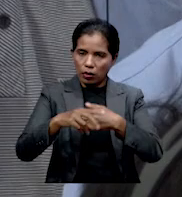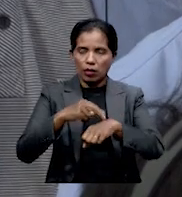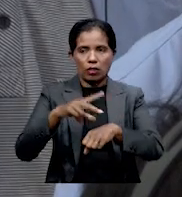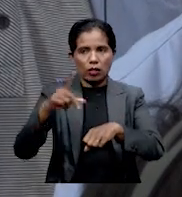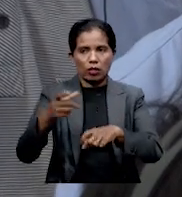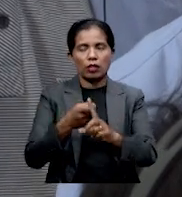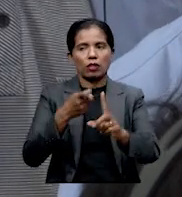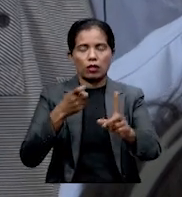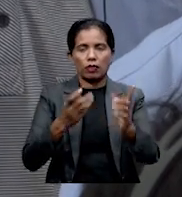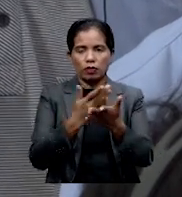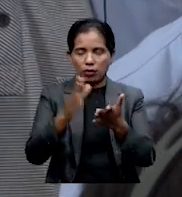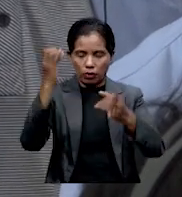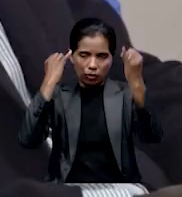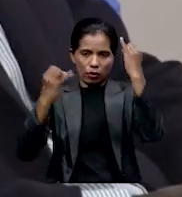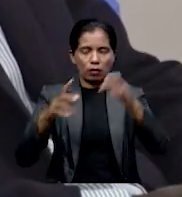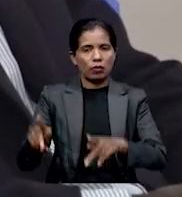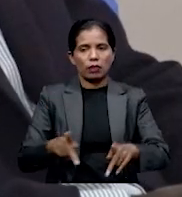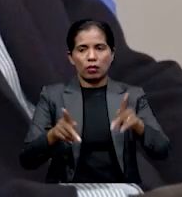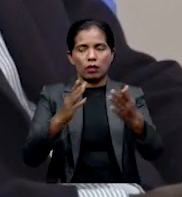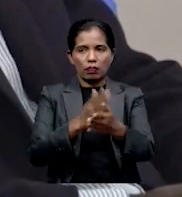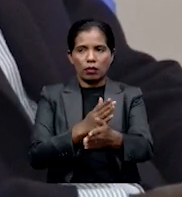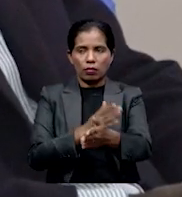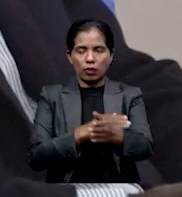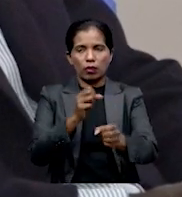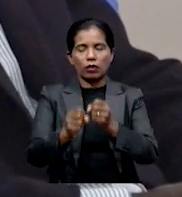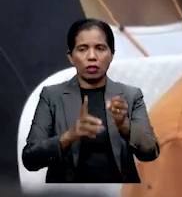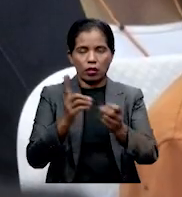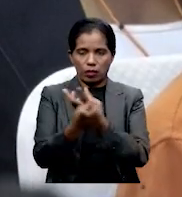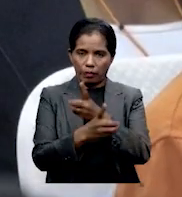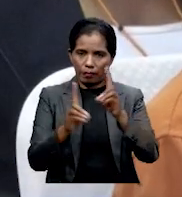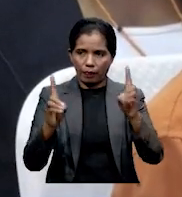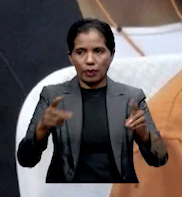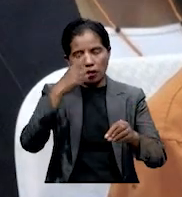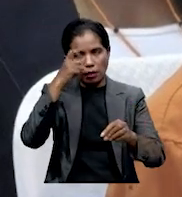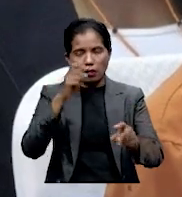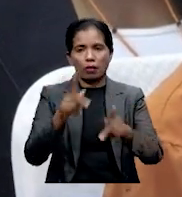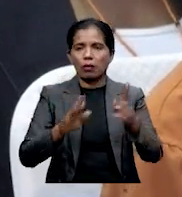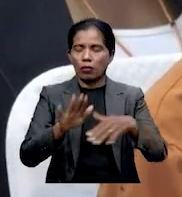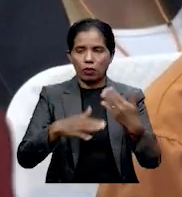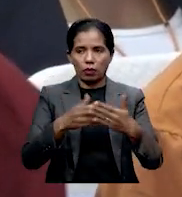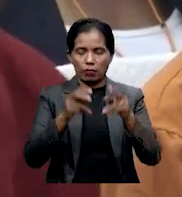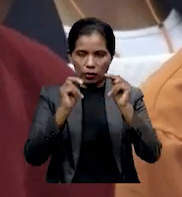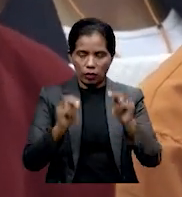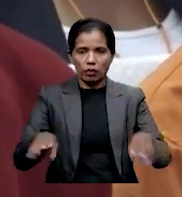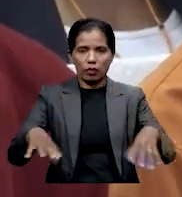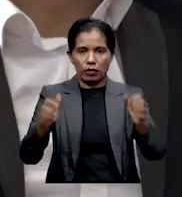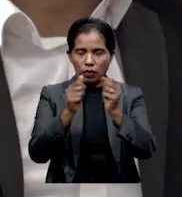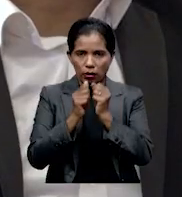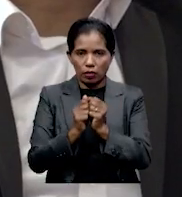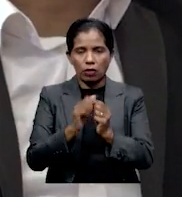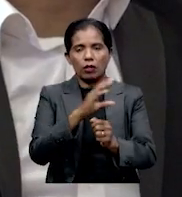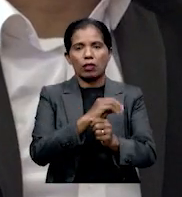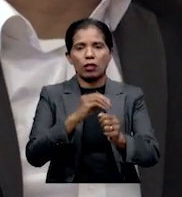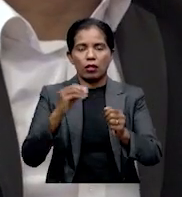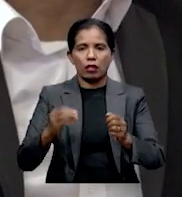husi divulga informasaun ba publiku no promove sociedade demokratiku tamane entidade sira hotu persija kopera ho organ komunikasaun